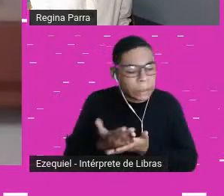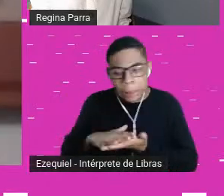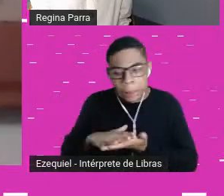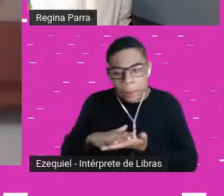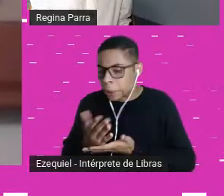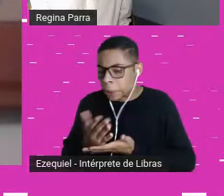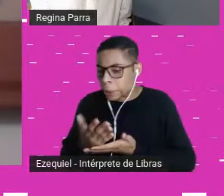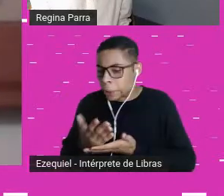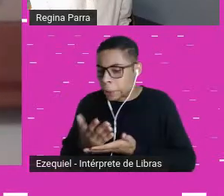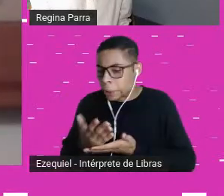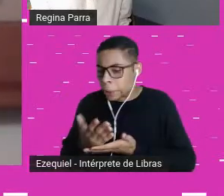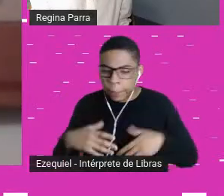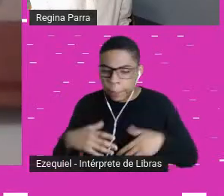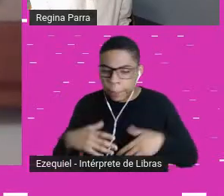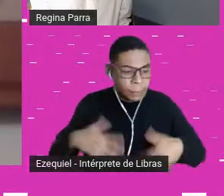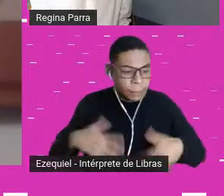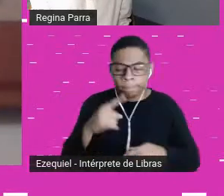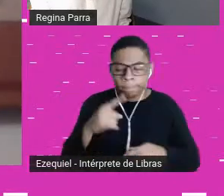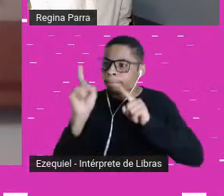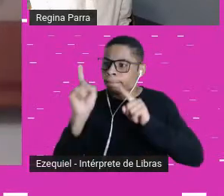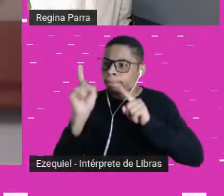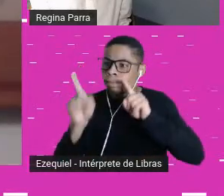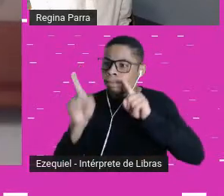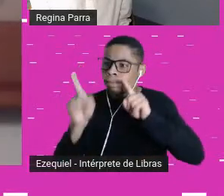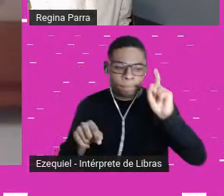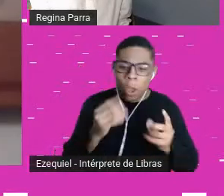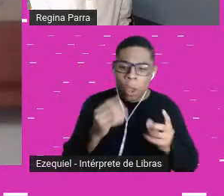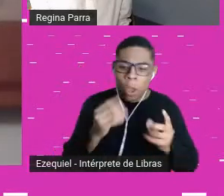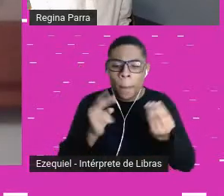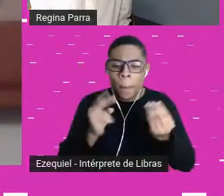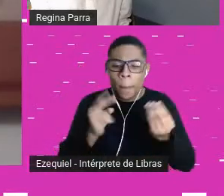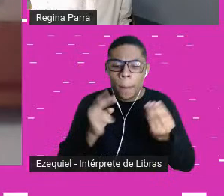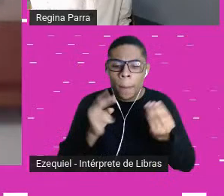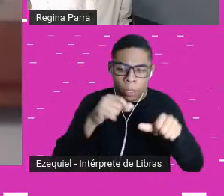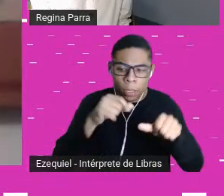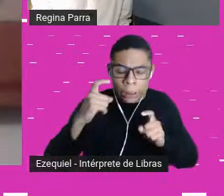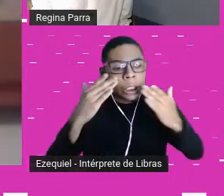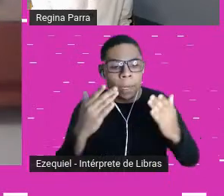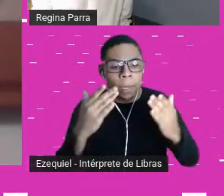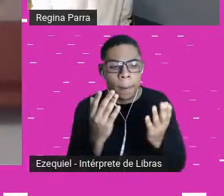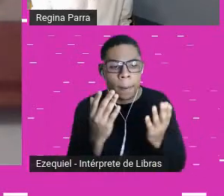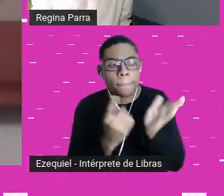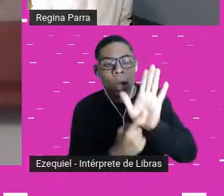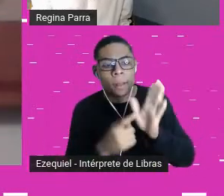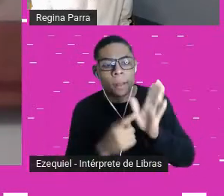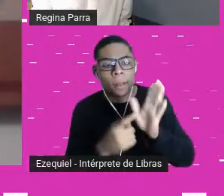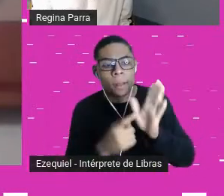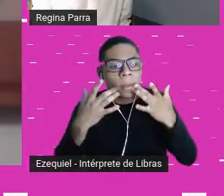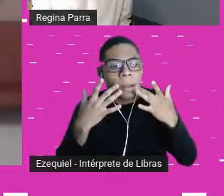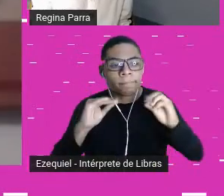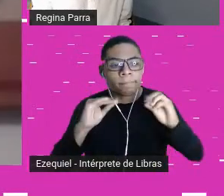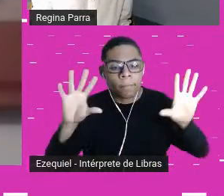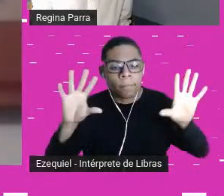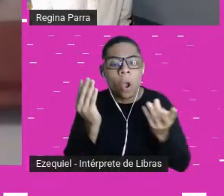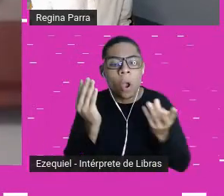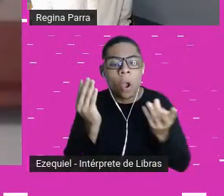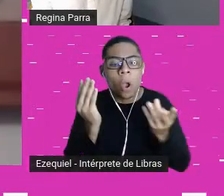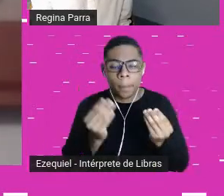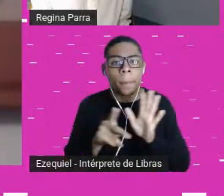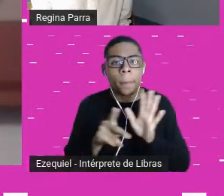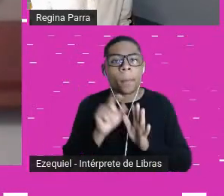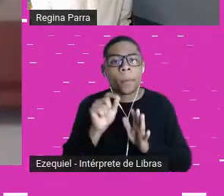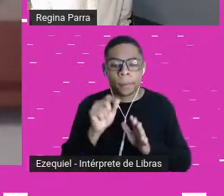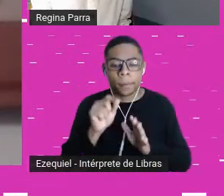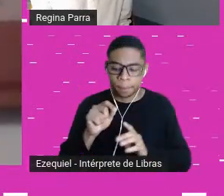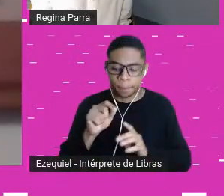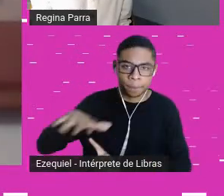expressão para o teatro, que era essa questão ambiental, né, das catástrofes